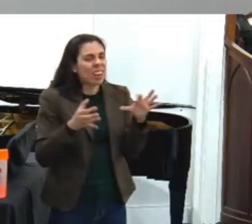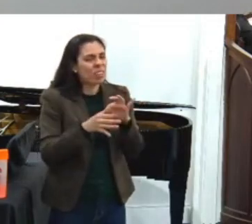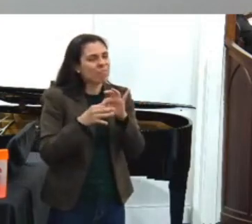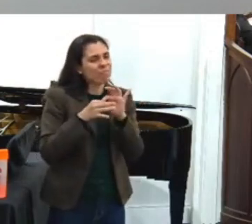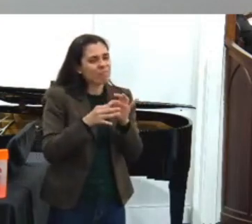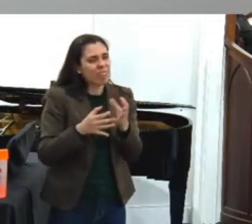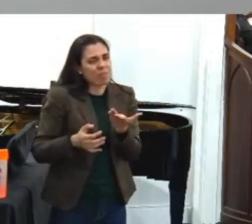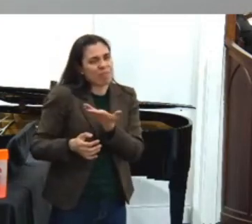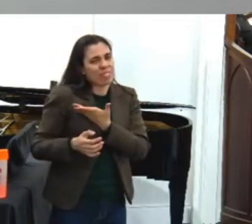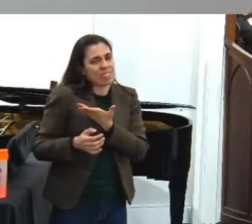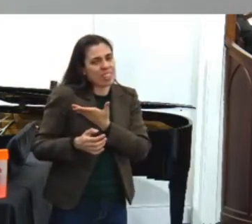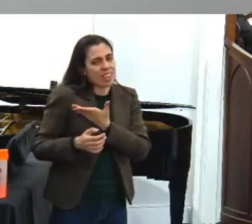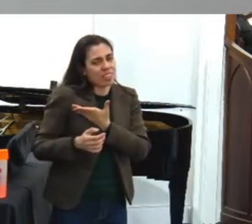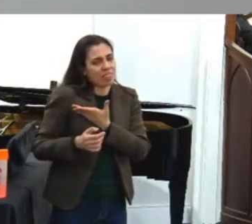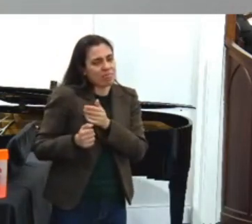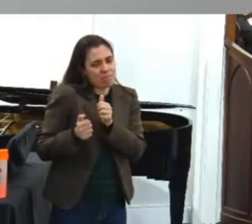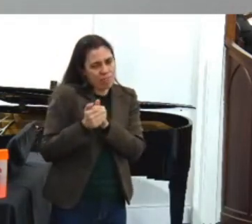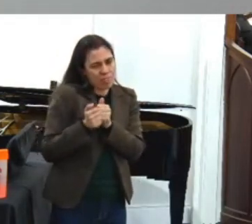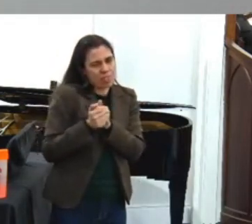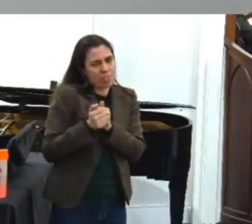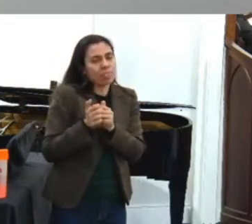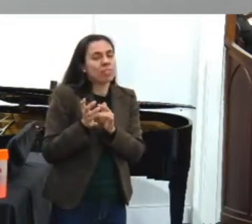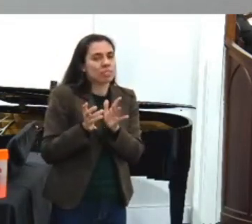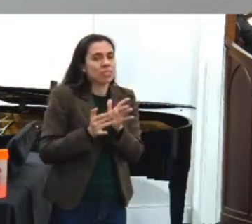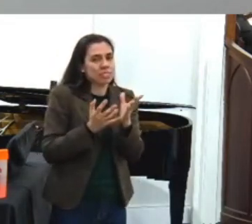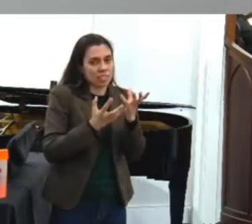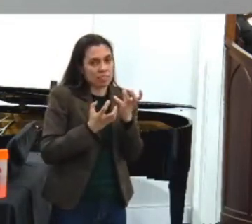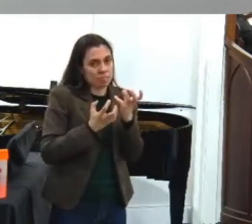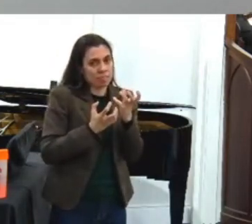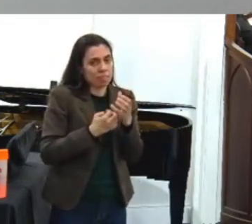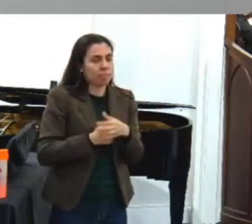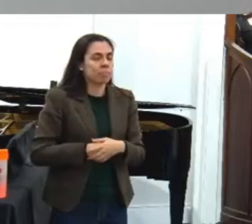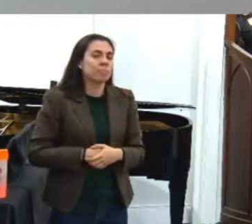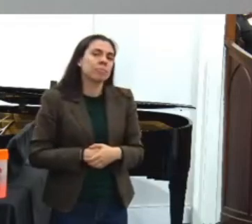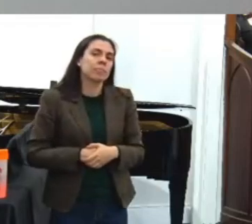quer reconciliação com os seus.